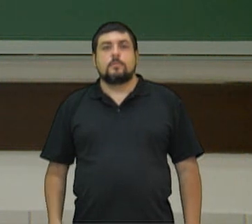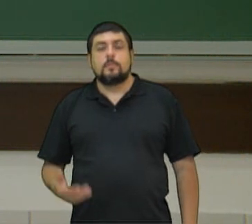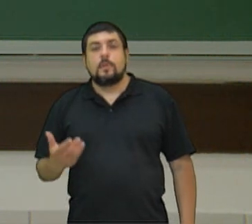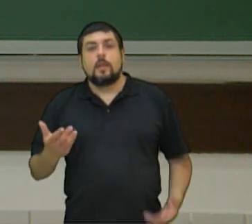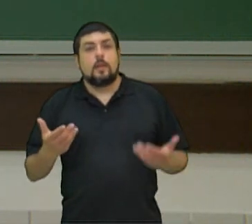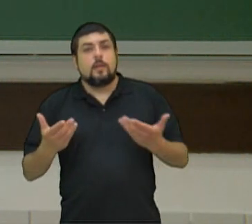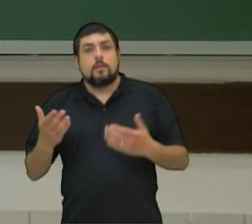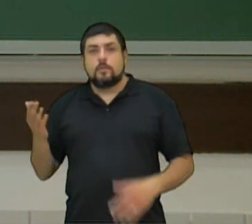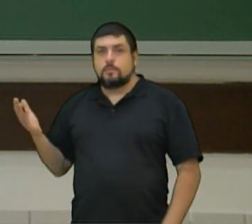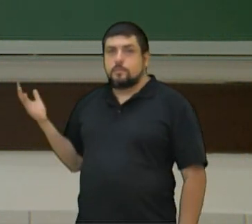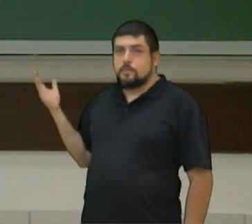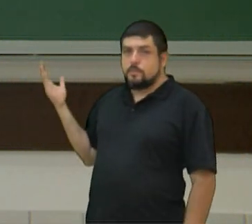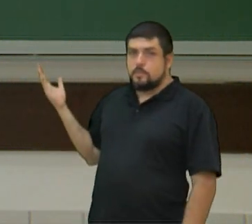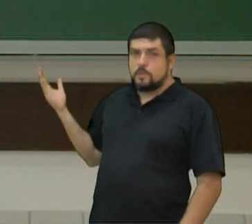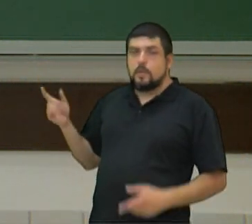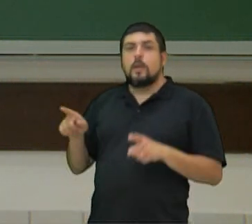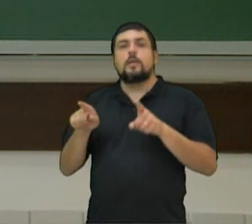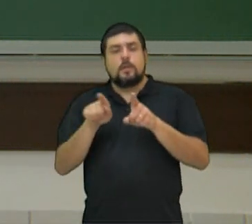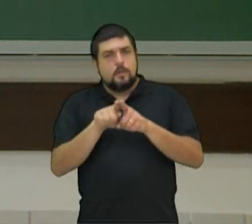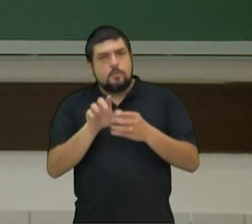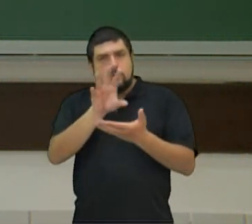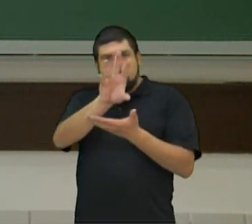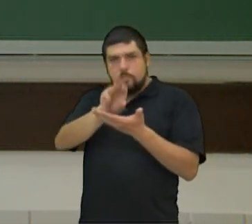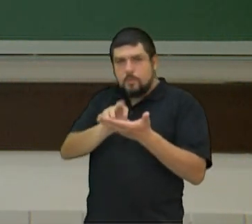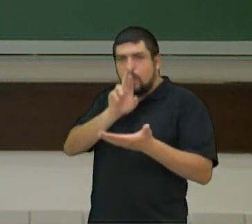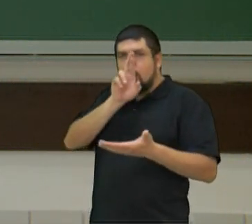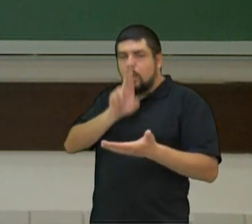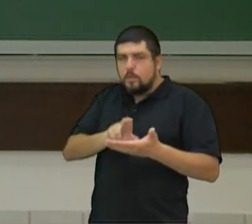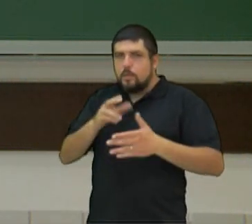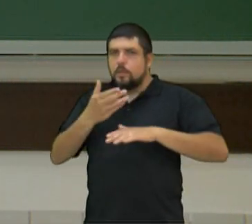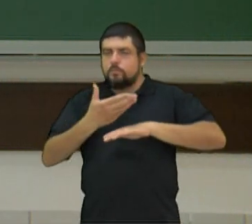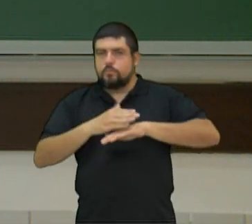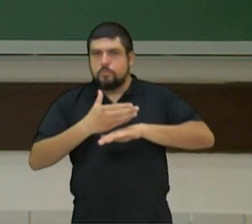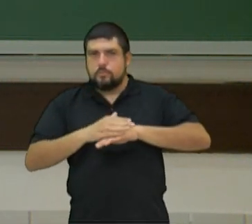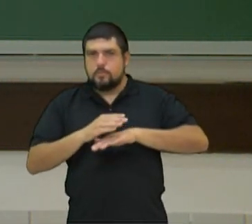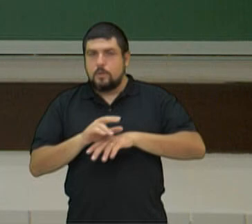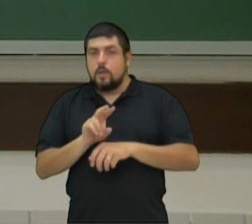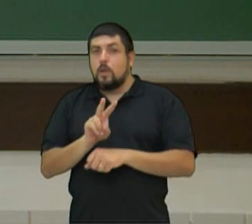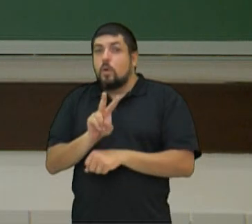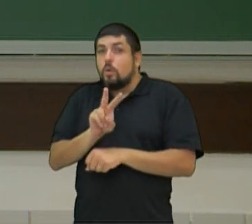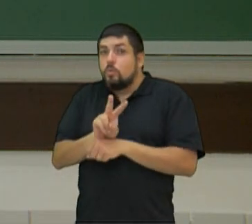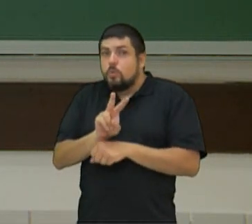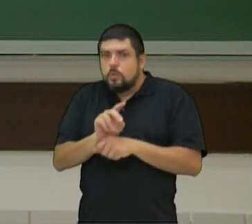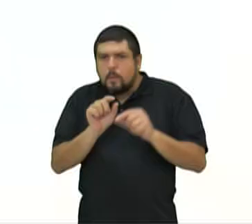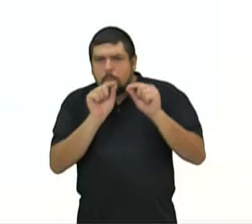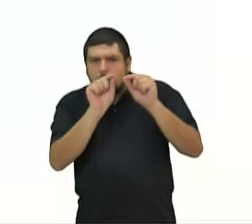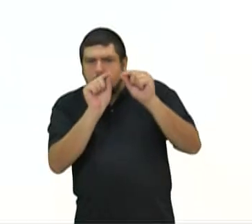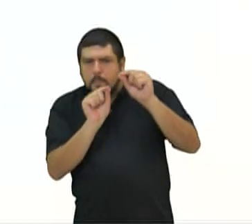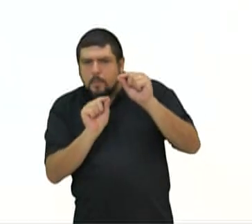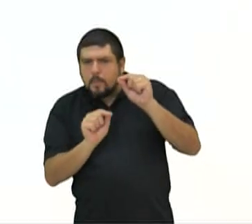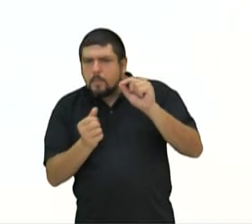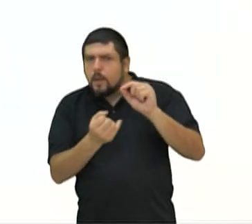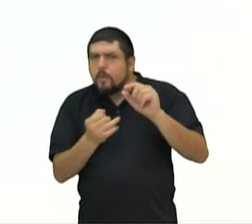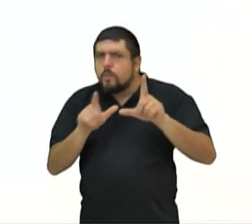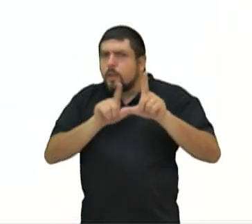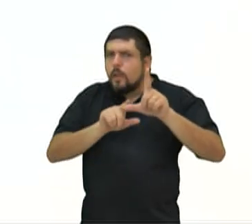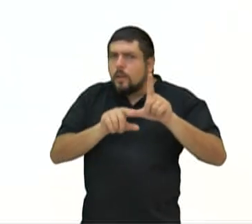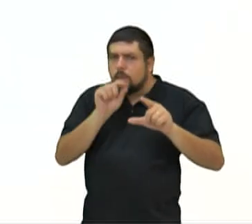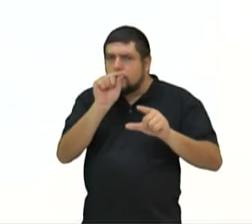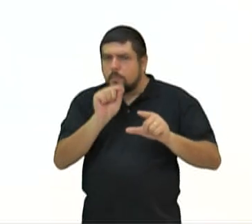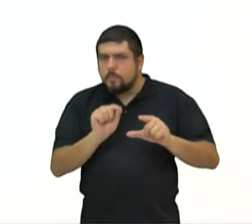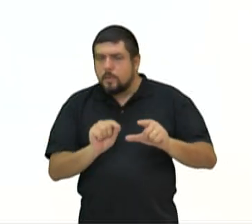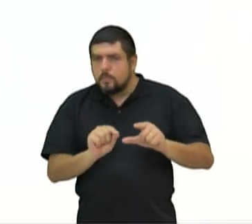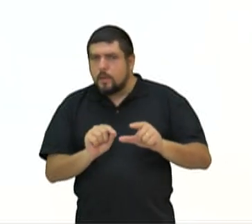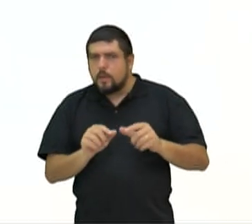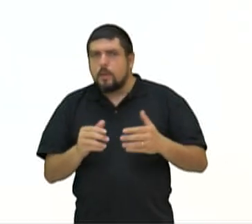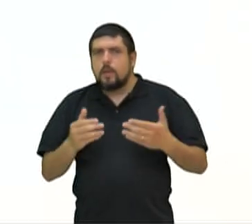os quadradinhos aqui, então, para você conseguir responder. Cuidado para não contar nenhum errado, né? Então, aqui